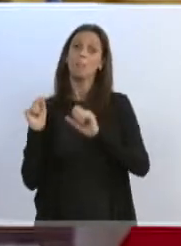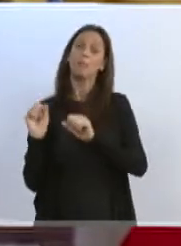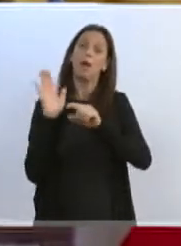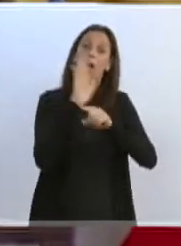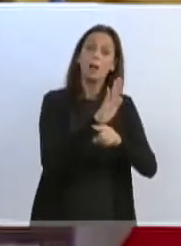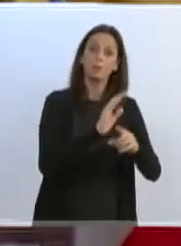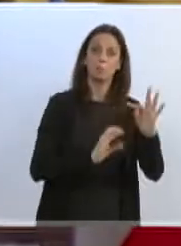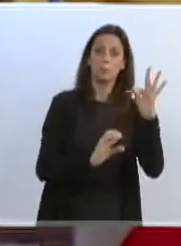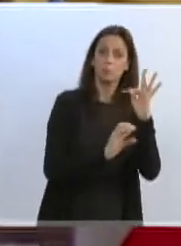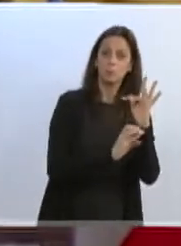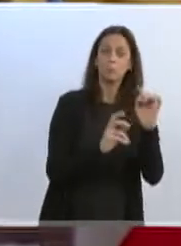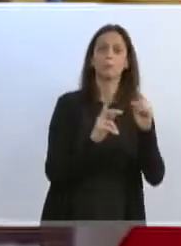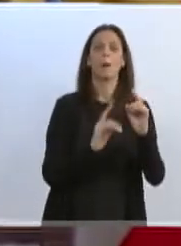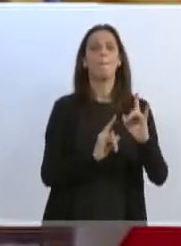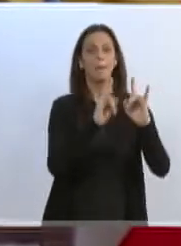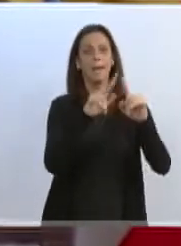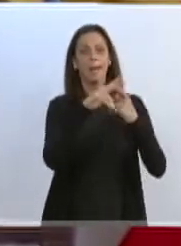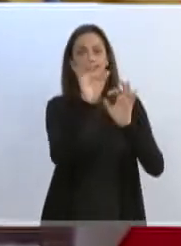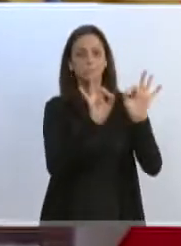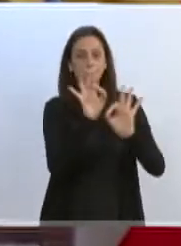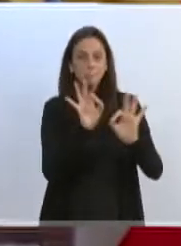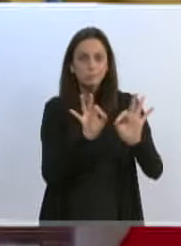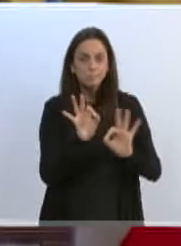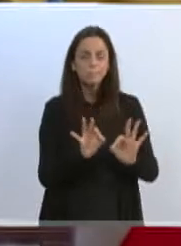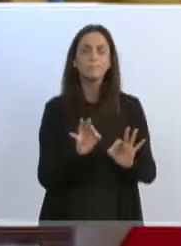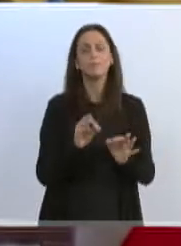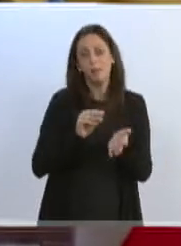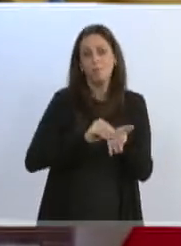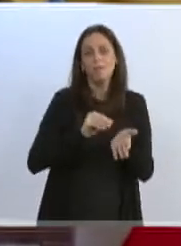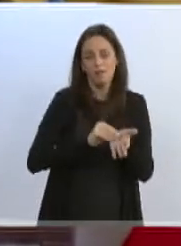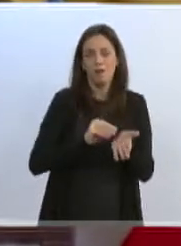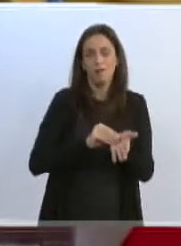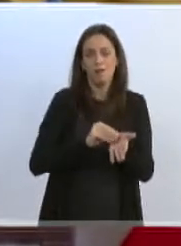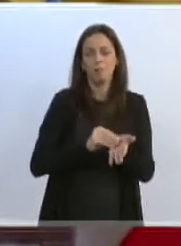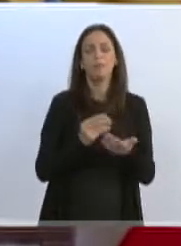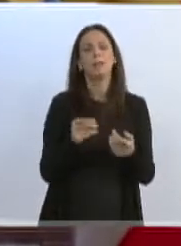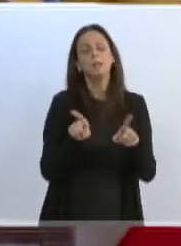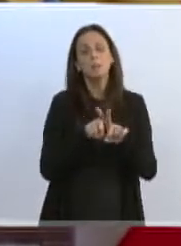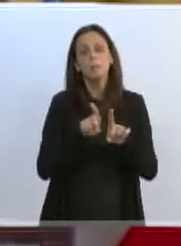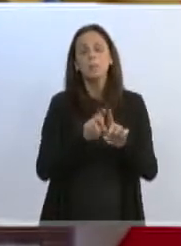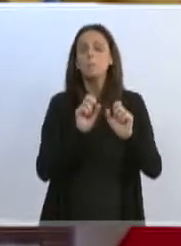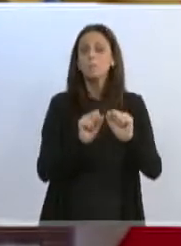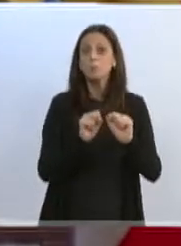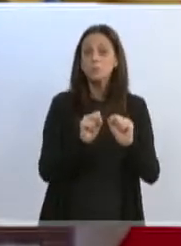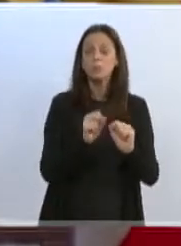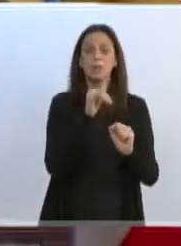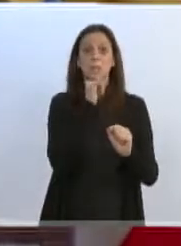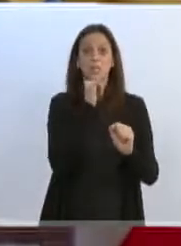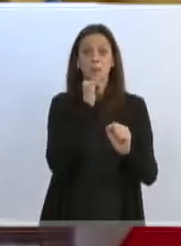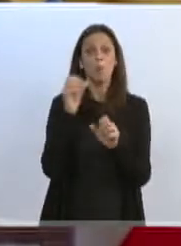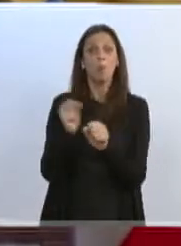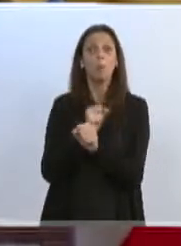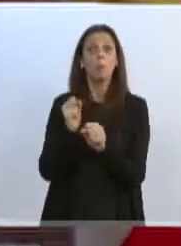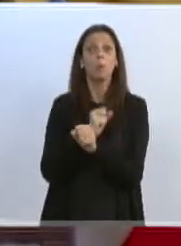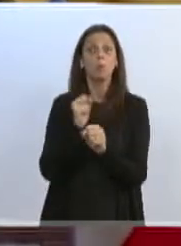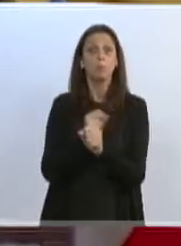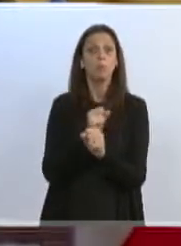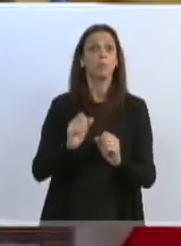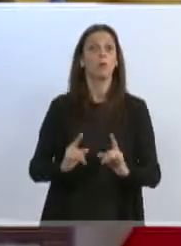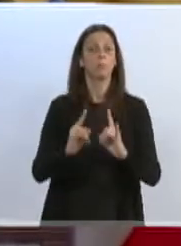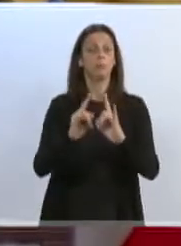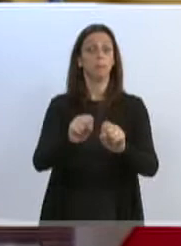com reformas estruturantes que são necessárias construindo inclusive no espaço que seria da câmara um auditório